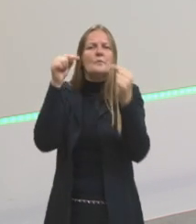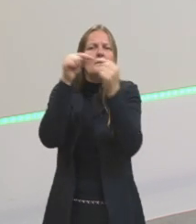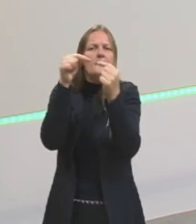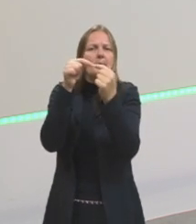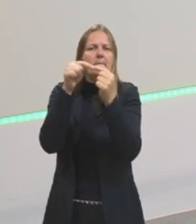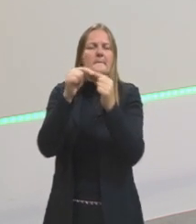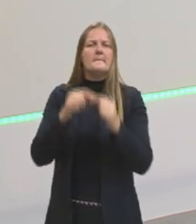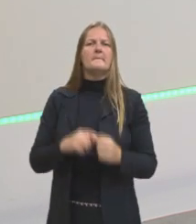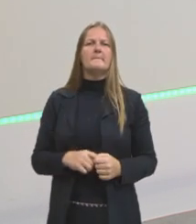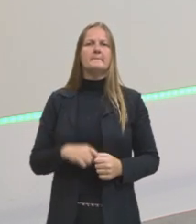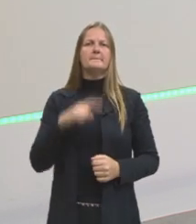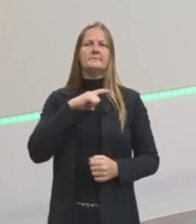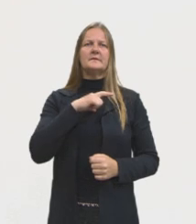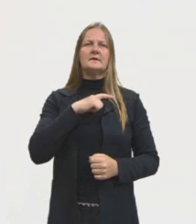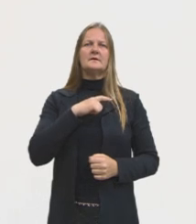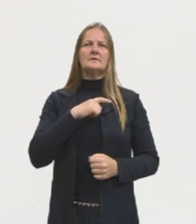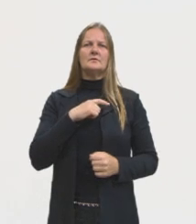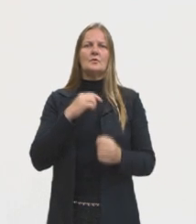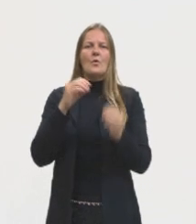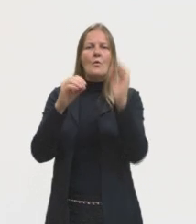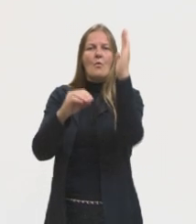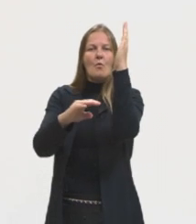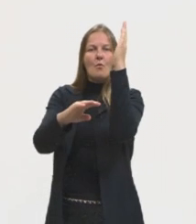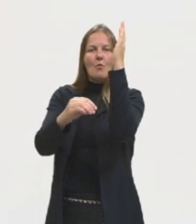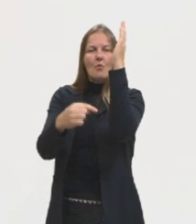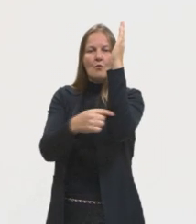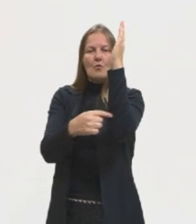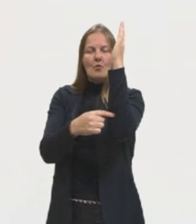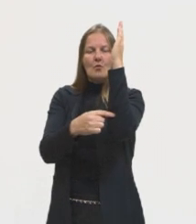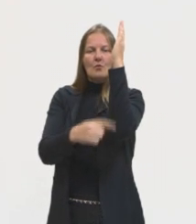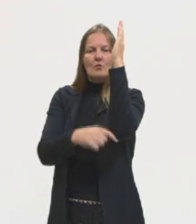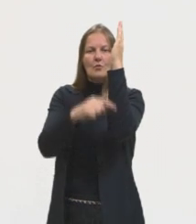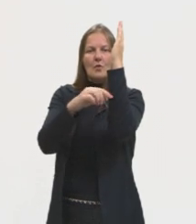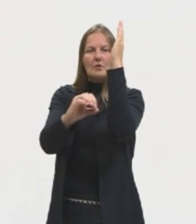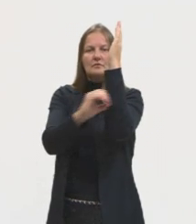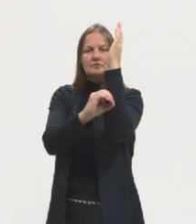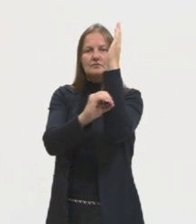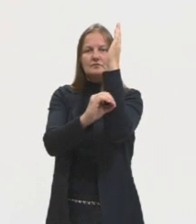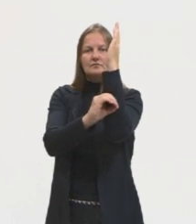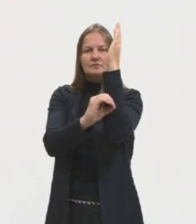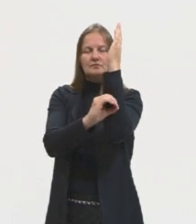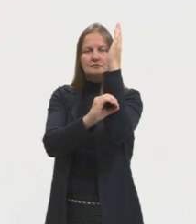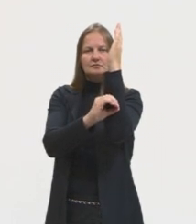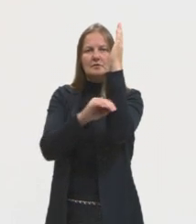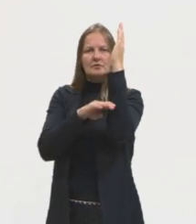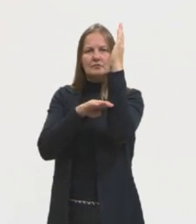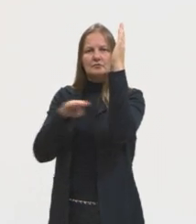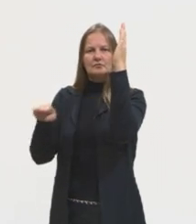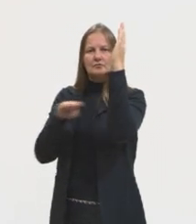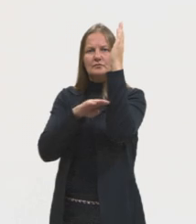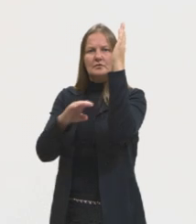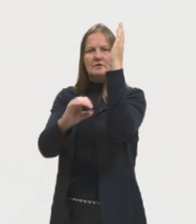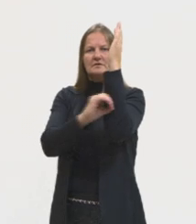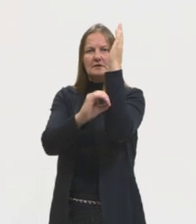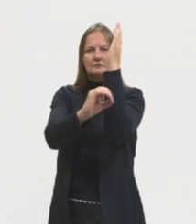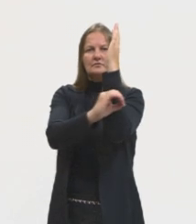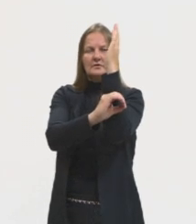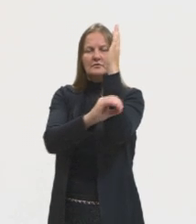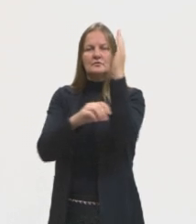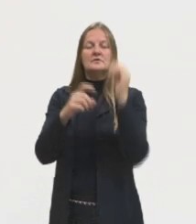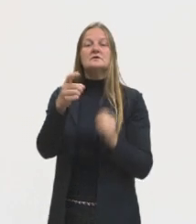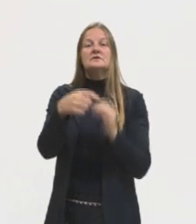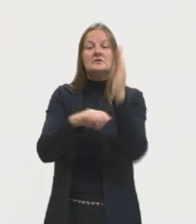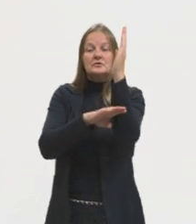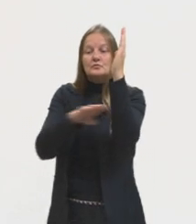seja bem definido como origem na origem do sistema cartesiano nós temos exatamente o ponto zero zero quando